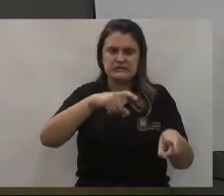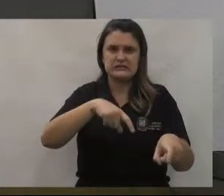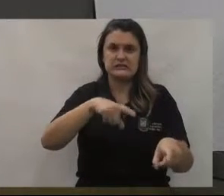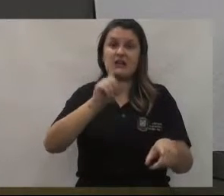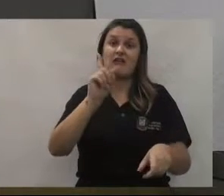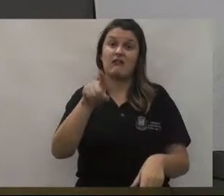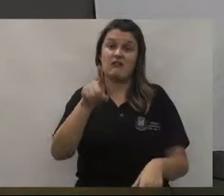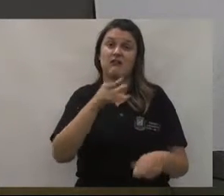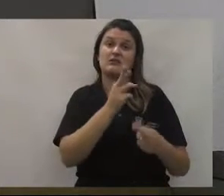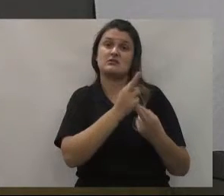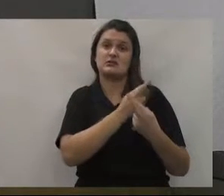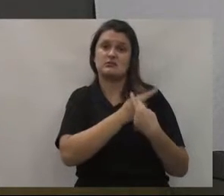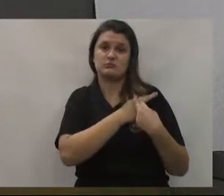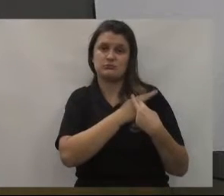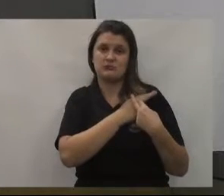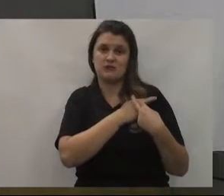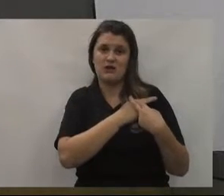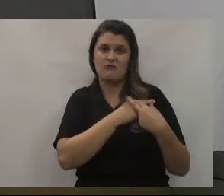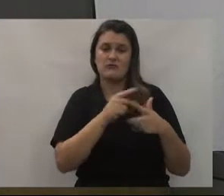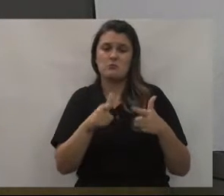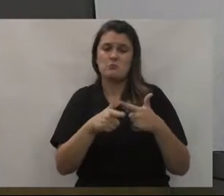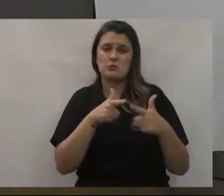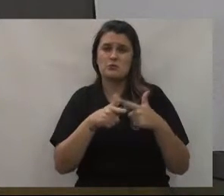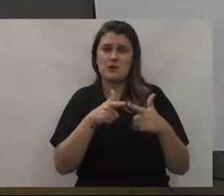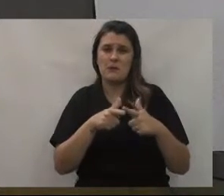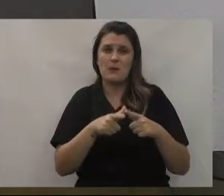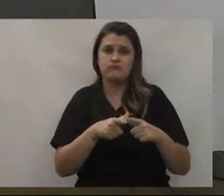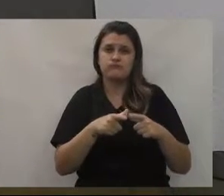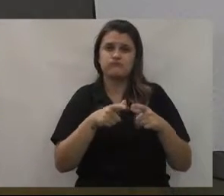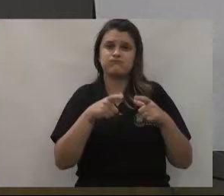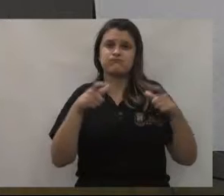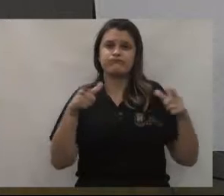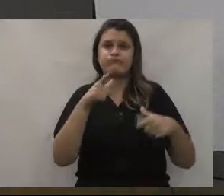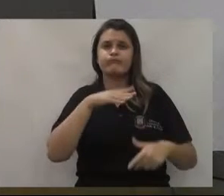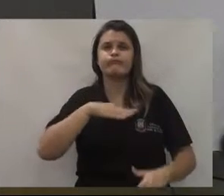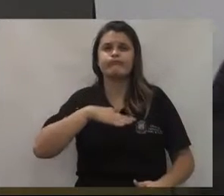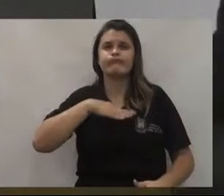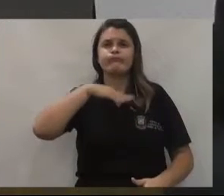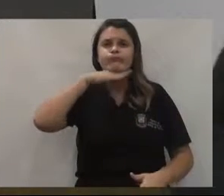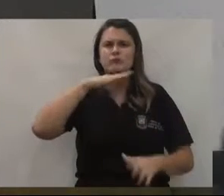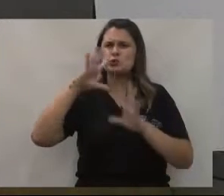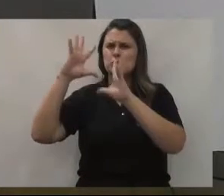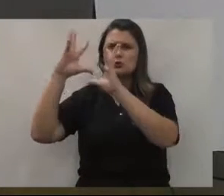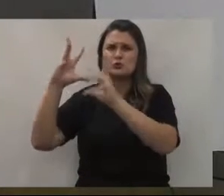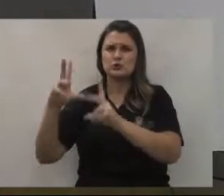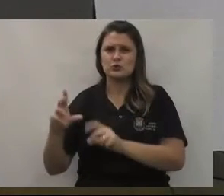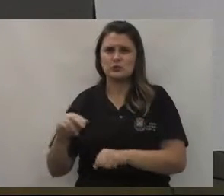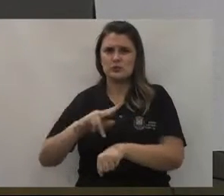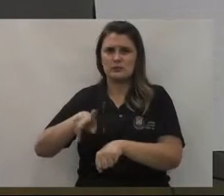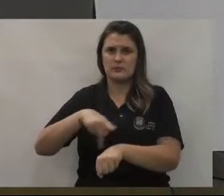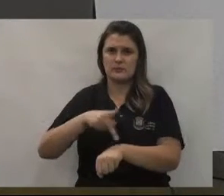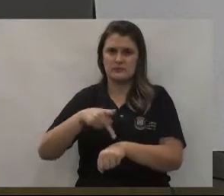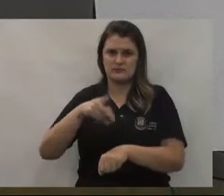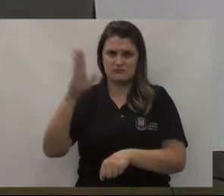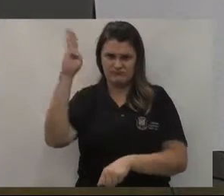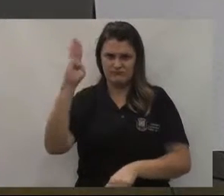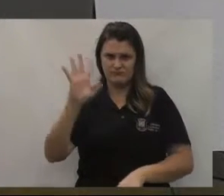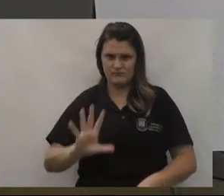os responsáveis pelo aumento das enchentes em todo o país. Vejamos.